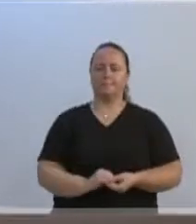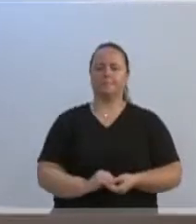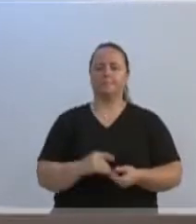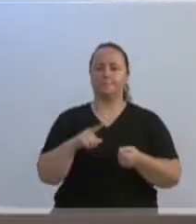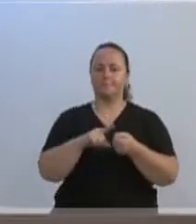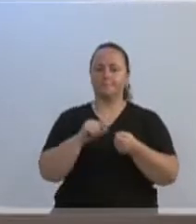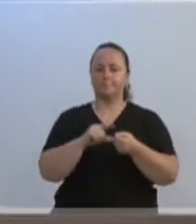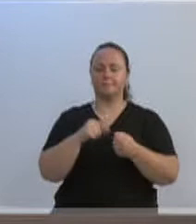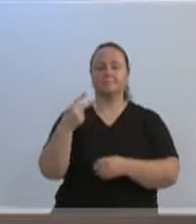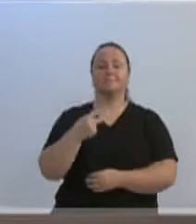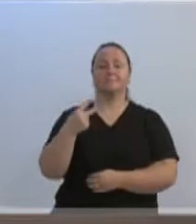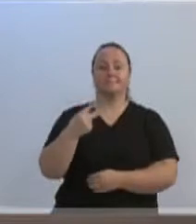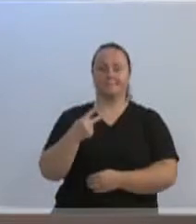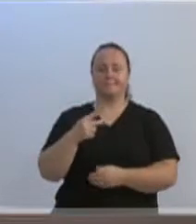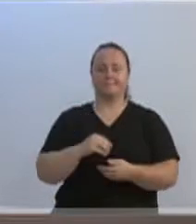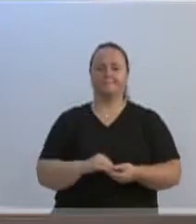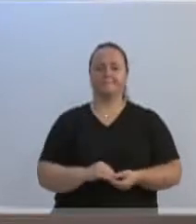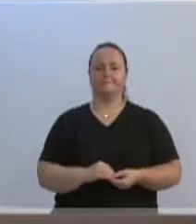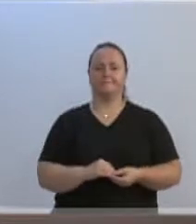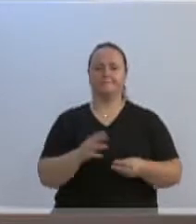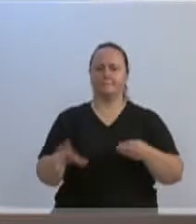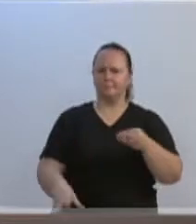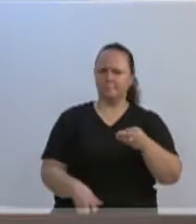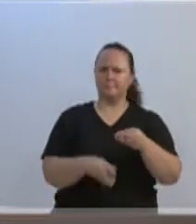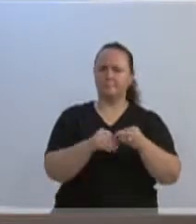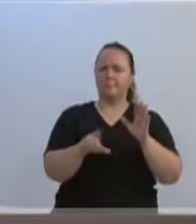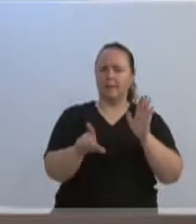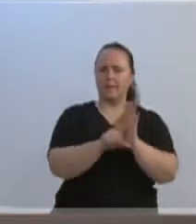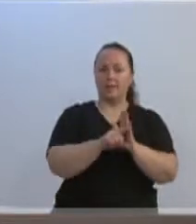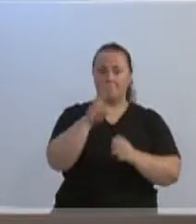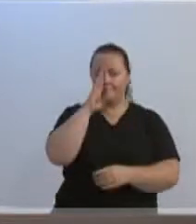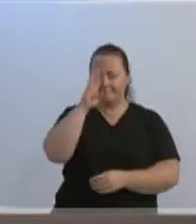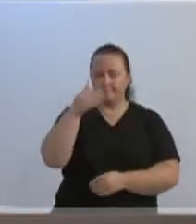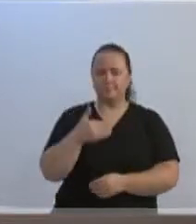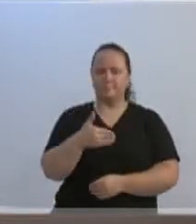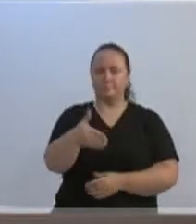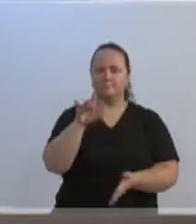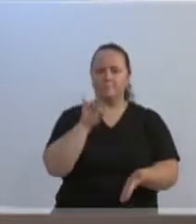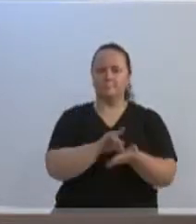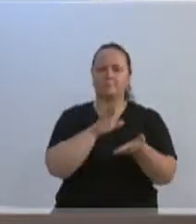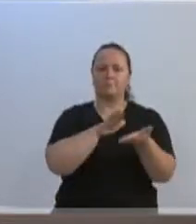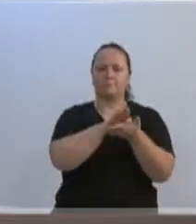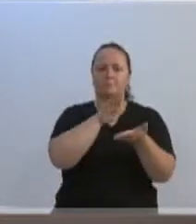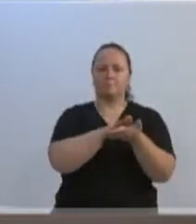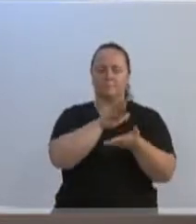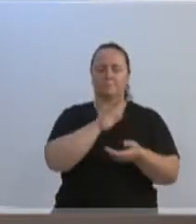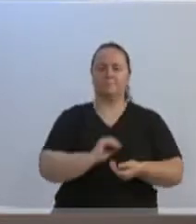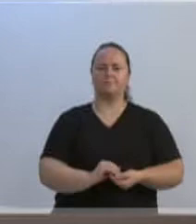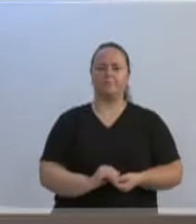esta emenda à lei orgânica do município de blumenau entra em vigor na data da sua publicação